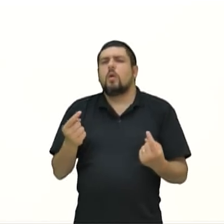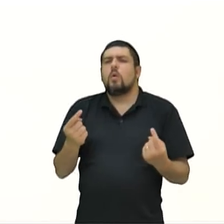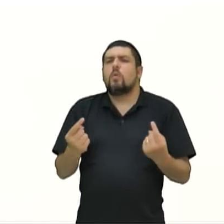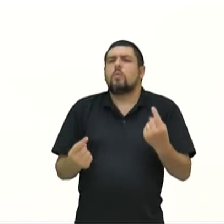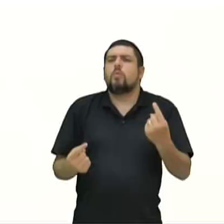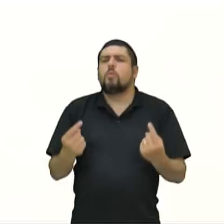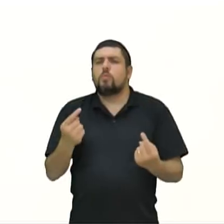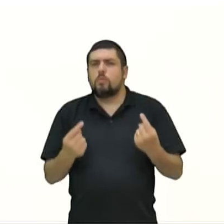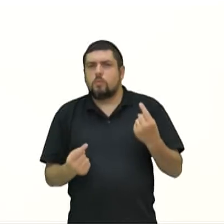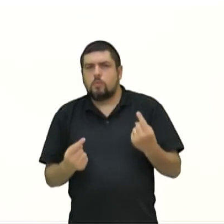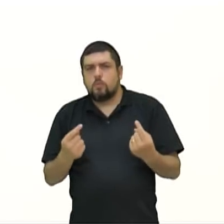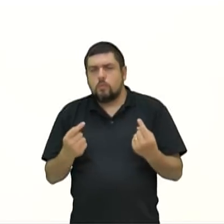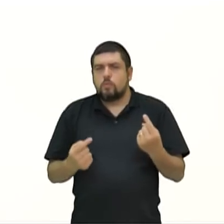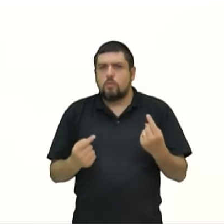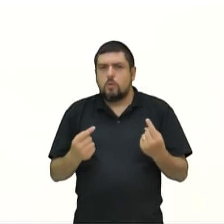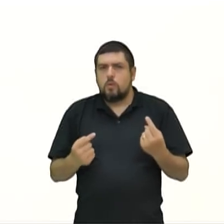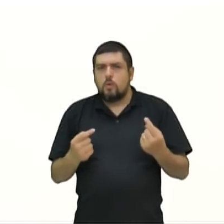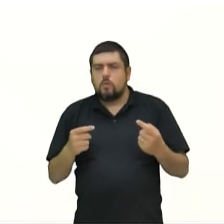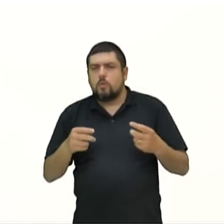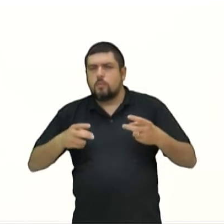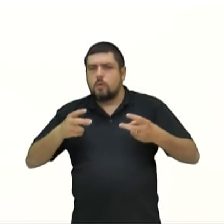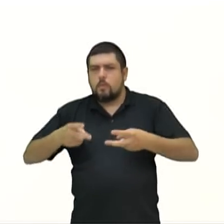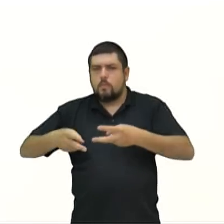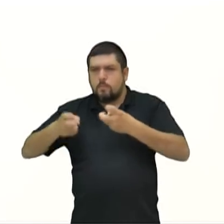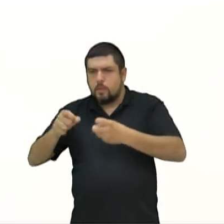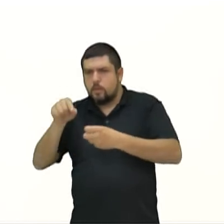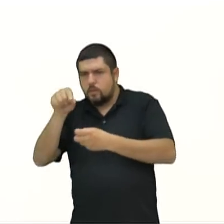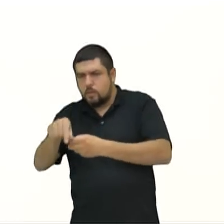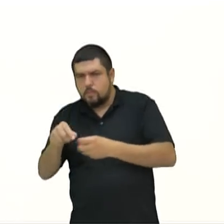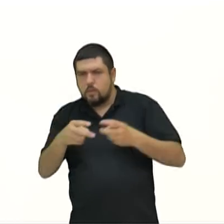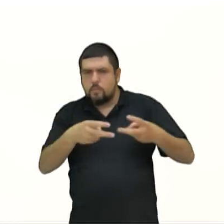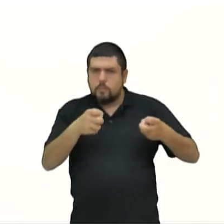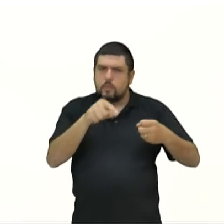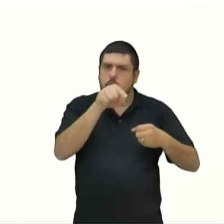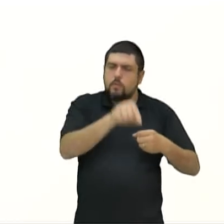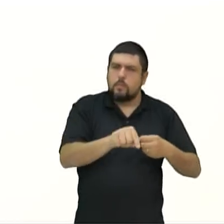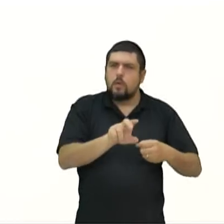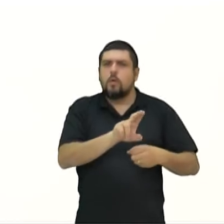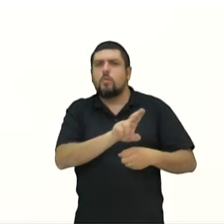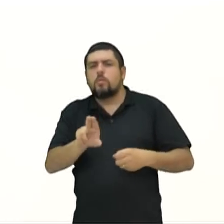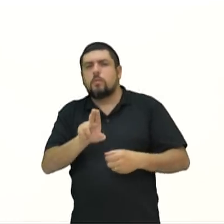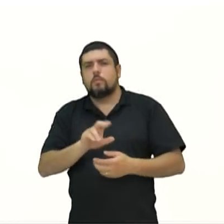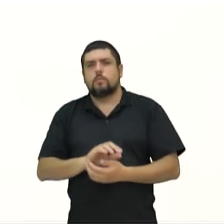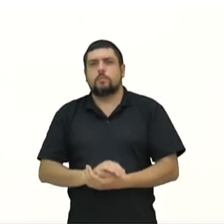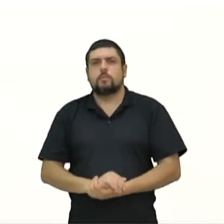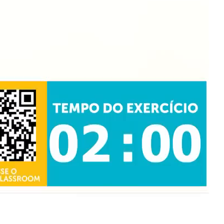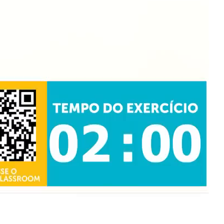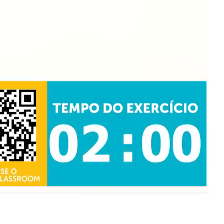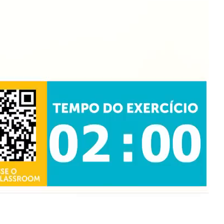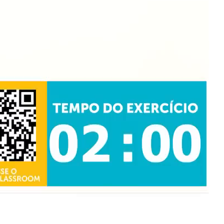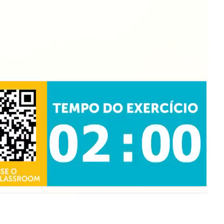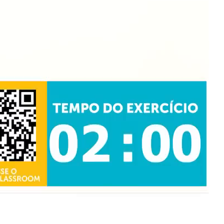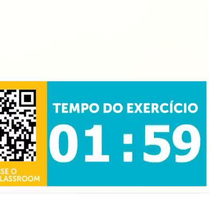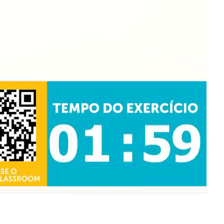de anormalidade cromossômica observado no primeiro e no segundo caso, respectivamente.